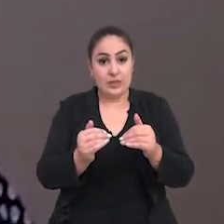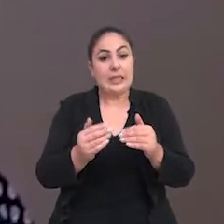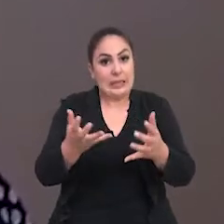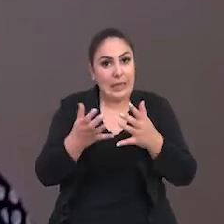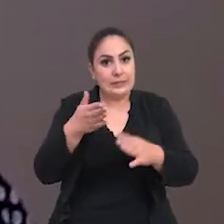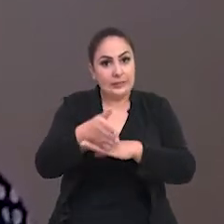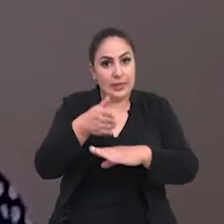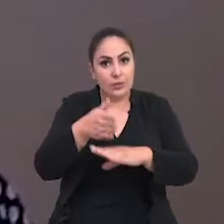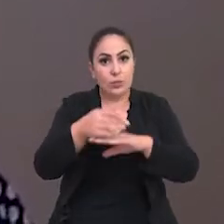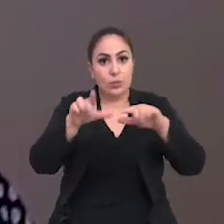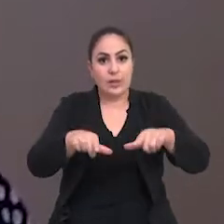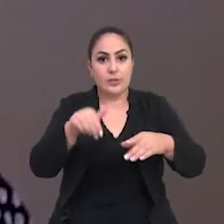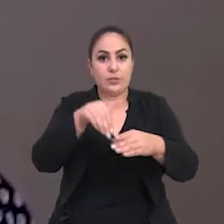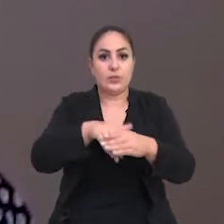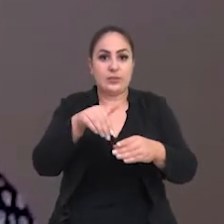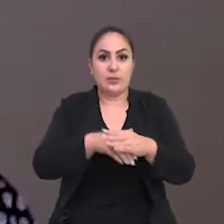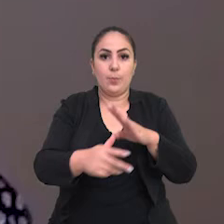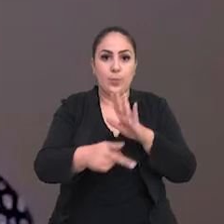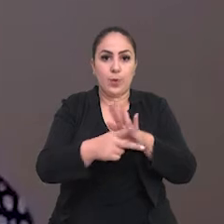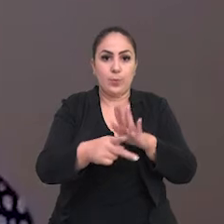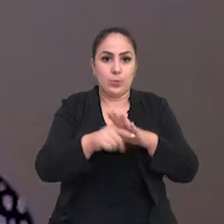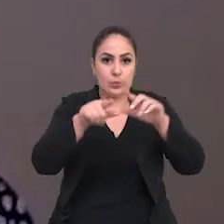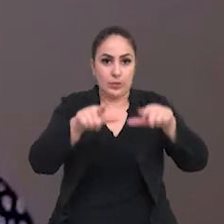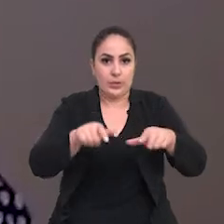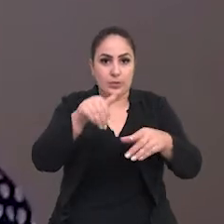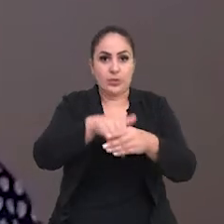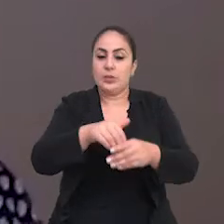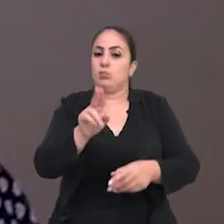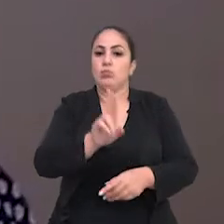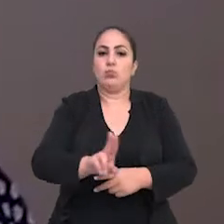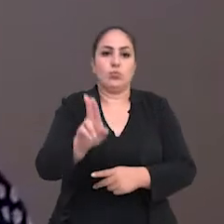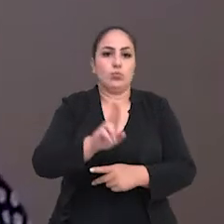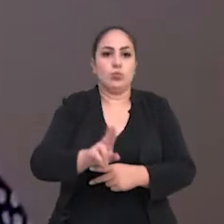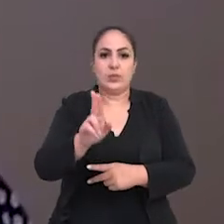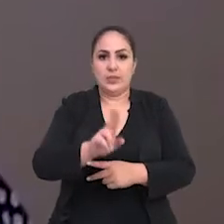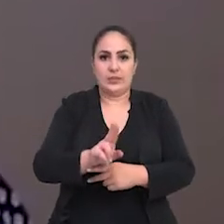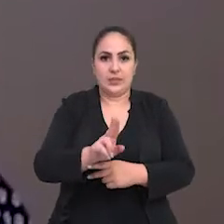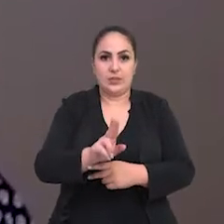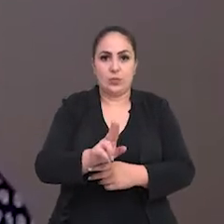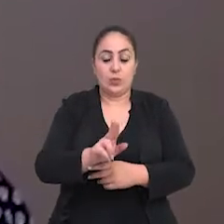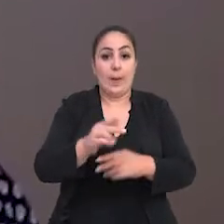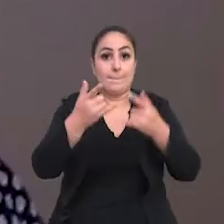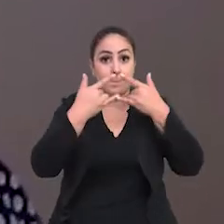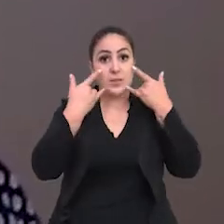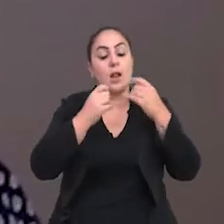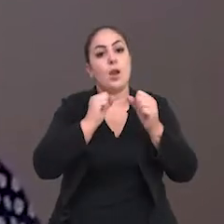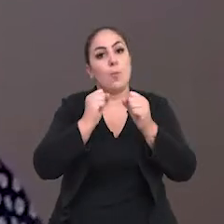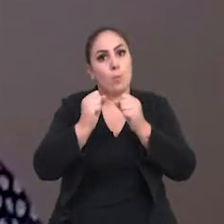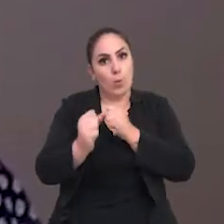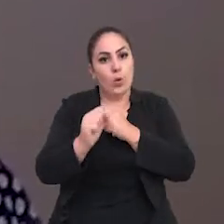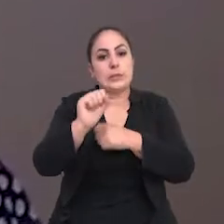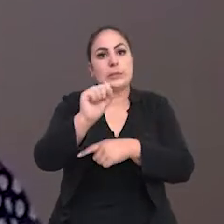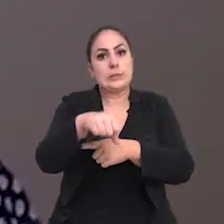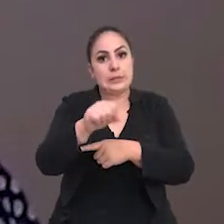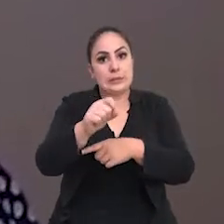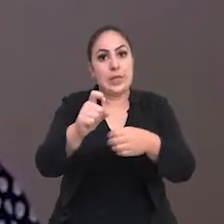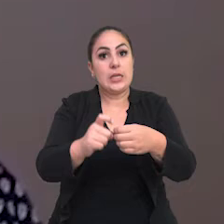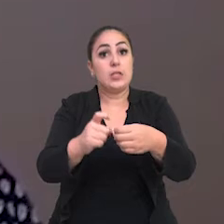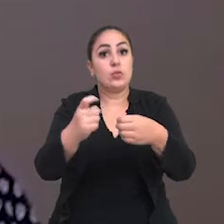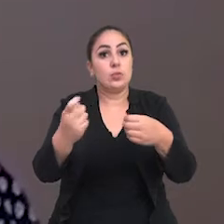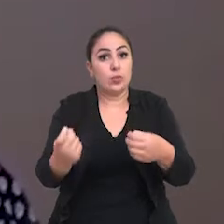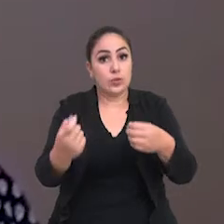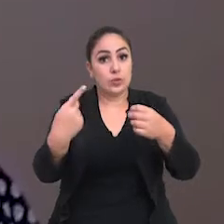ingressar nos espaços do local de votação ou da própria sessão eleitoral sem utilizar a máscara, ele poderá